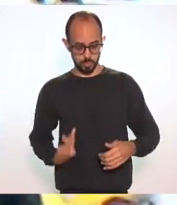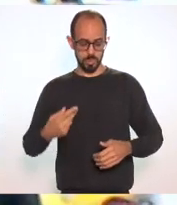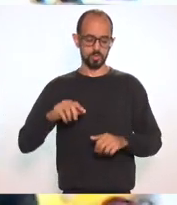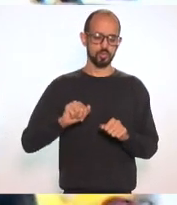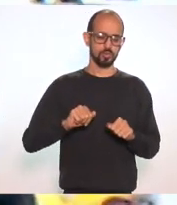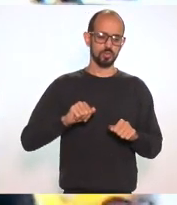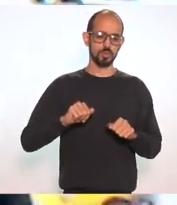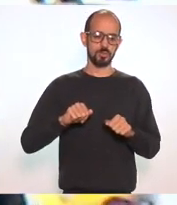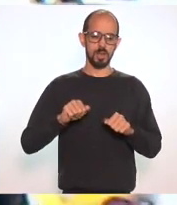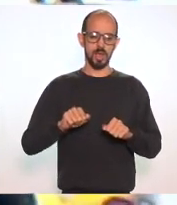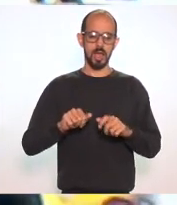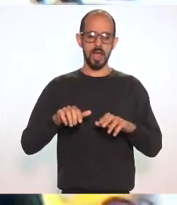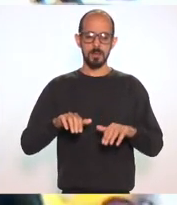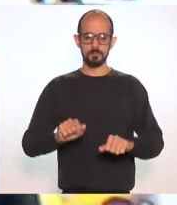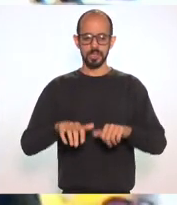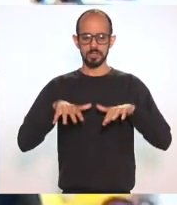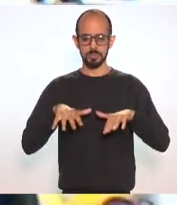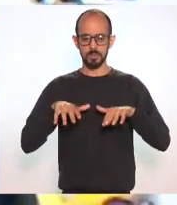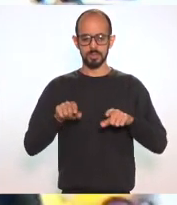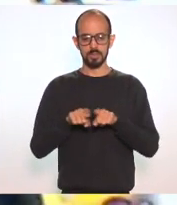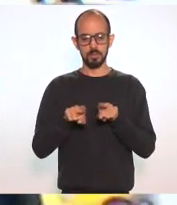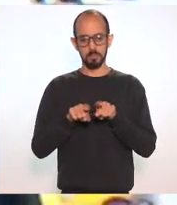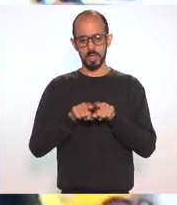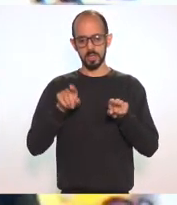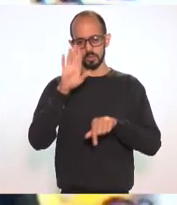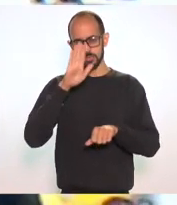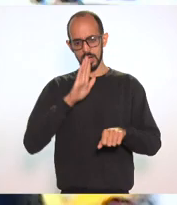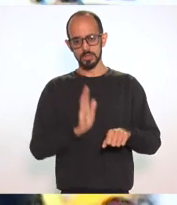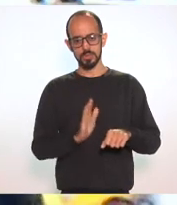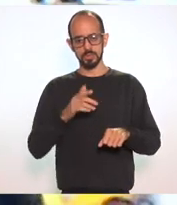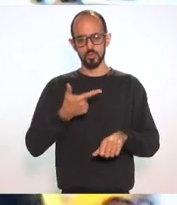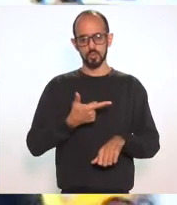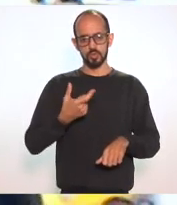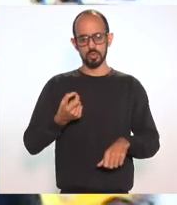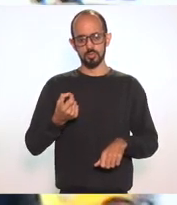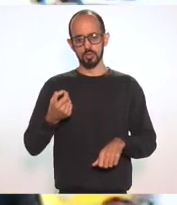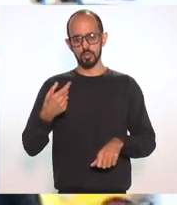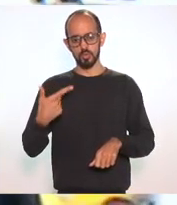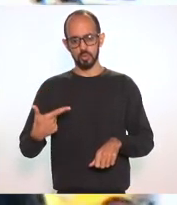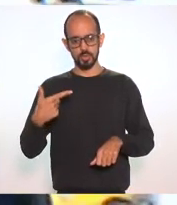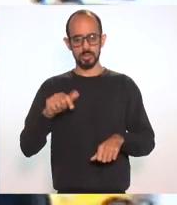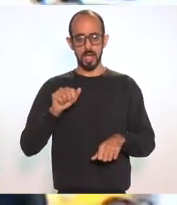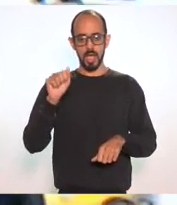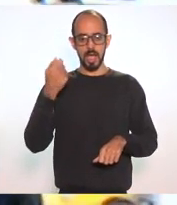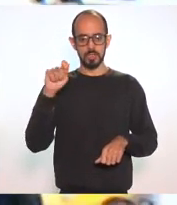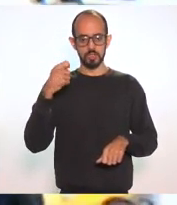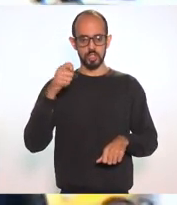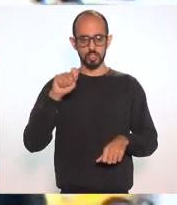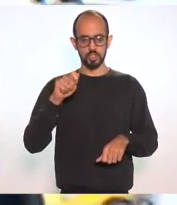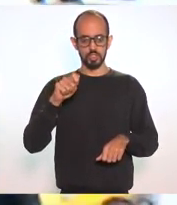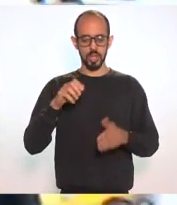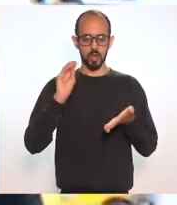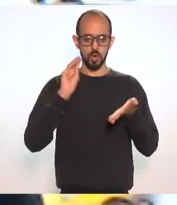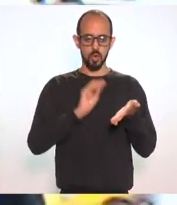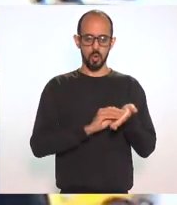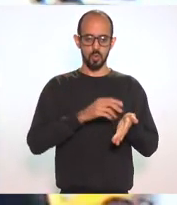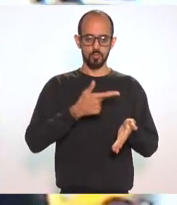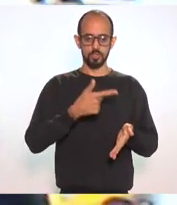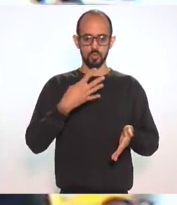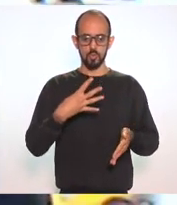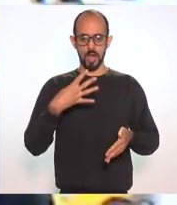Também no âmbito nacional, dos estados que compõem o bloco, em 2002, a Argentina estabeleceu o dia 24 de março como Dia Nacional